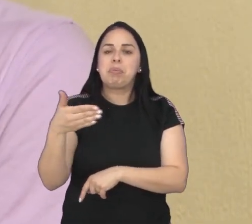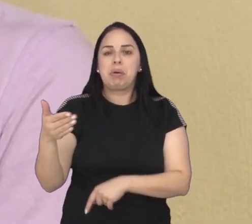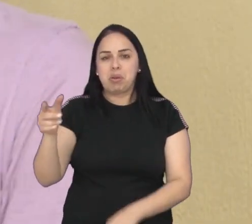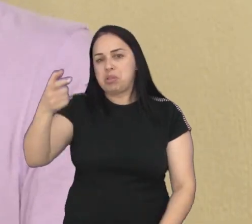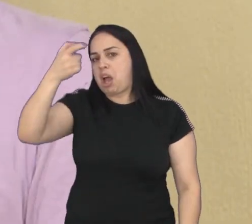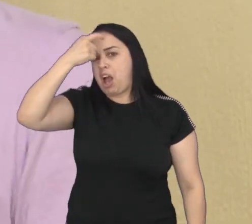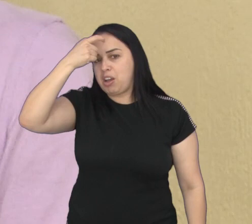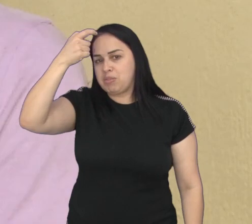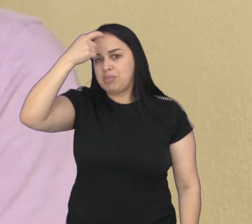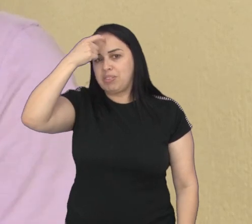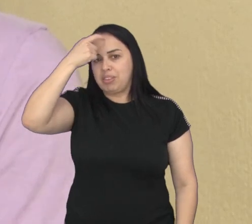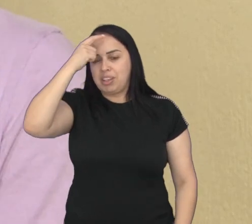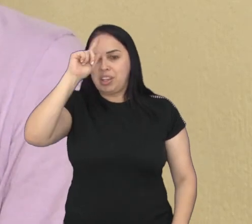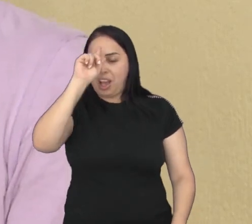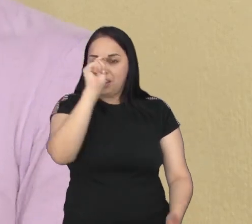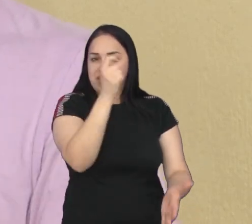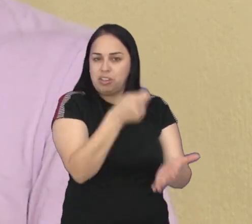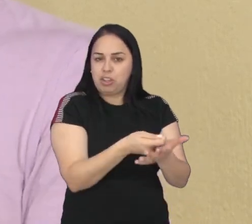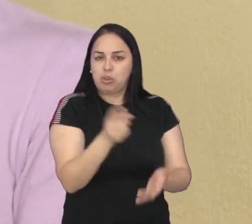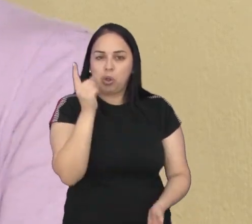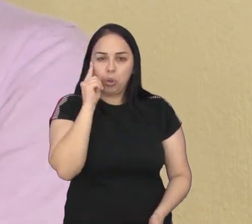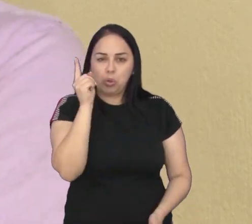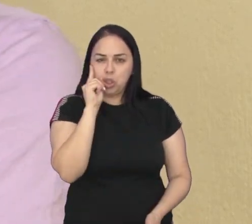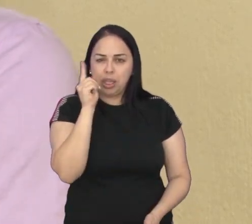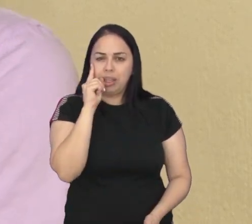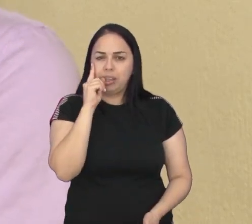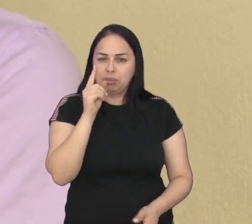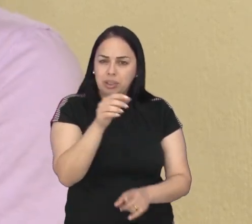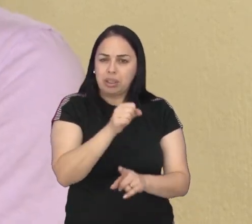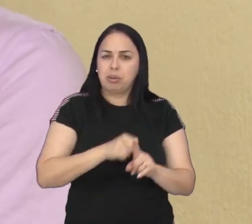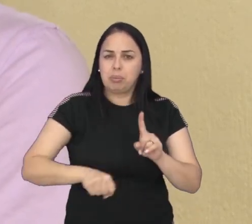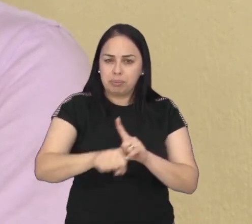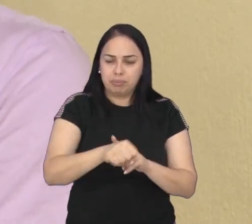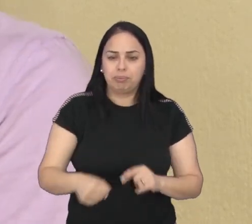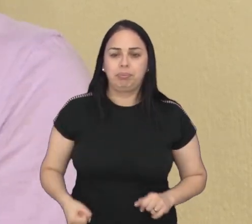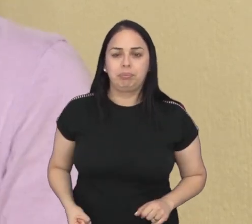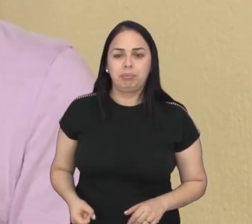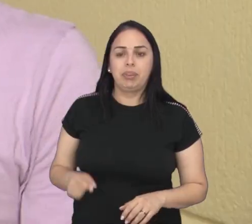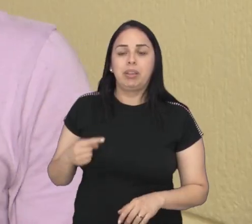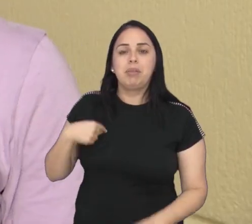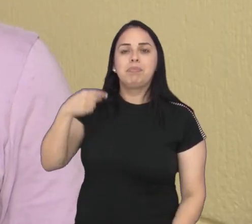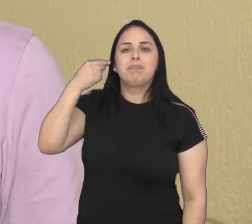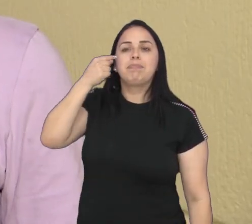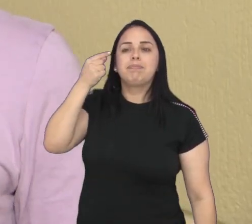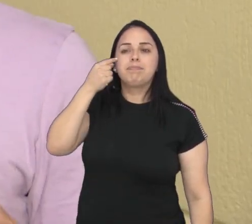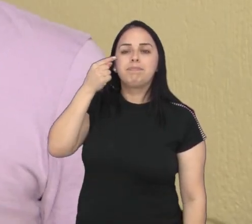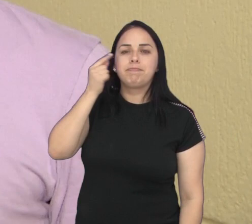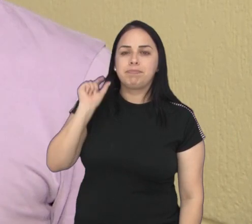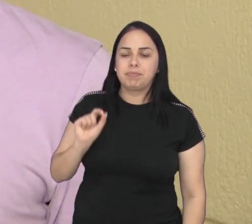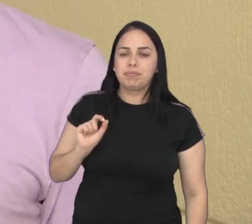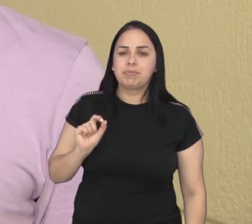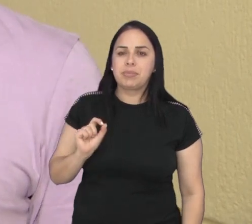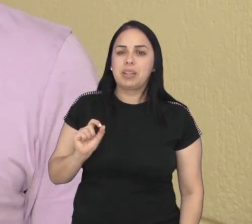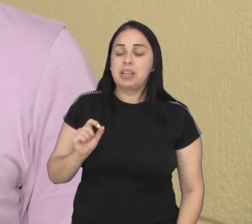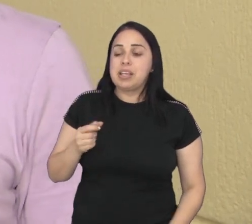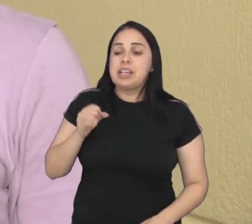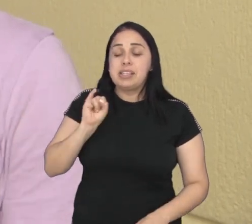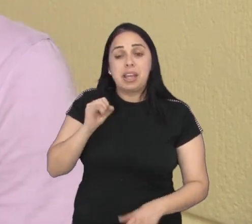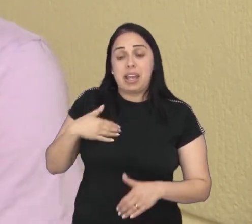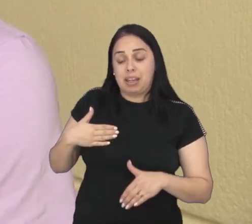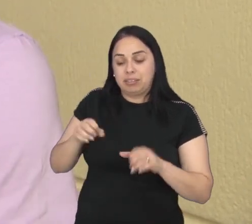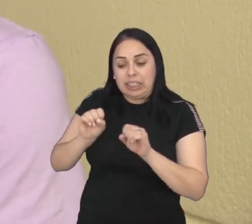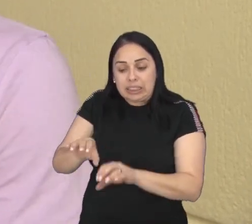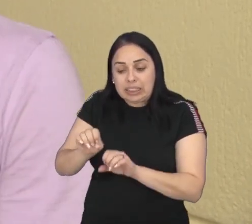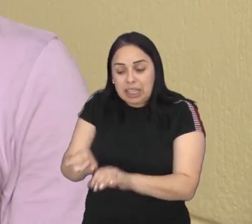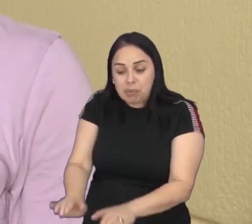forma consciente das decisões que interferem no dia a dia da comunidade. A gente pode pensar na ideia de que quanto